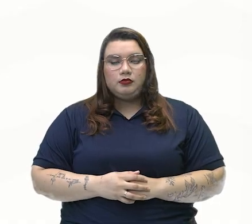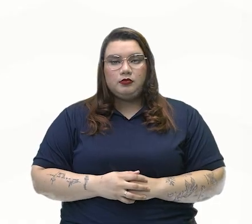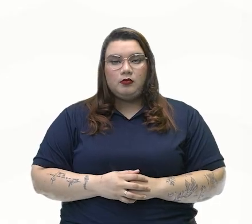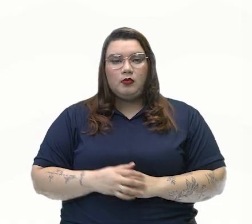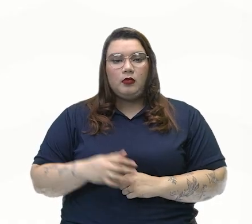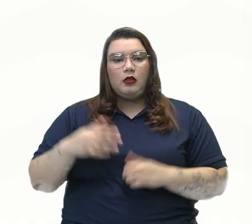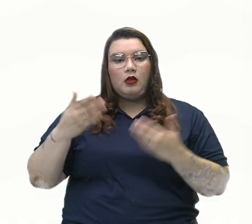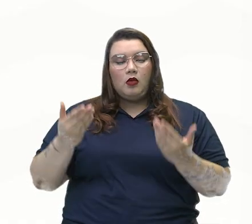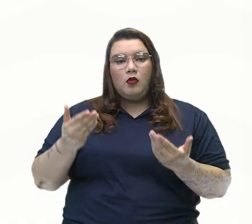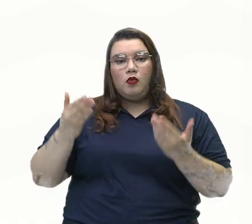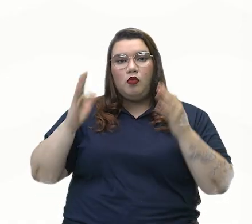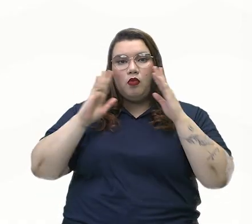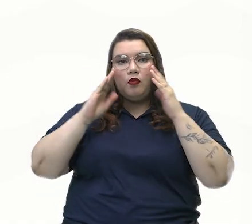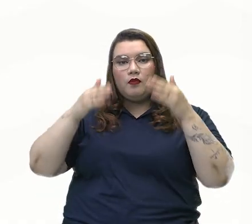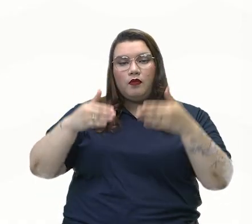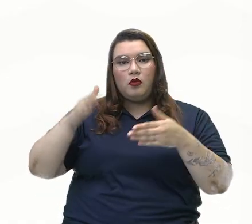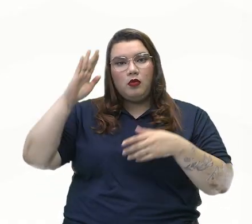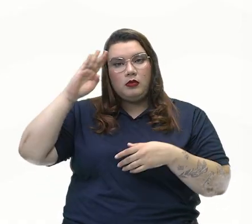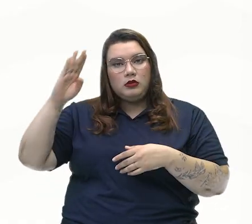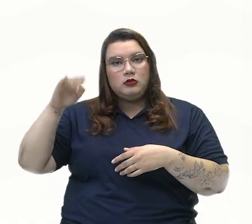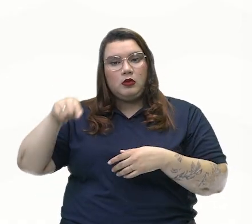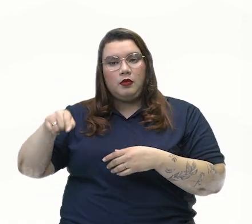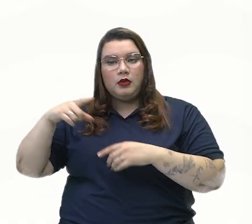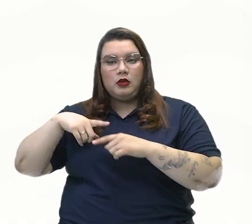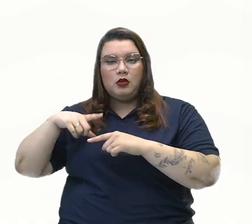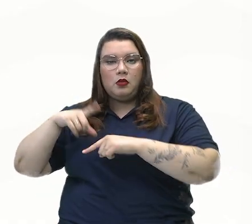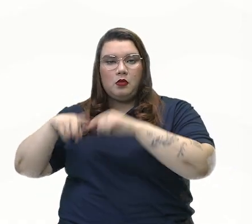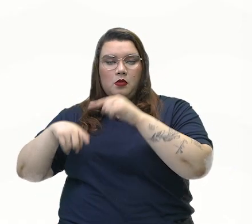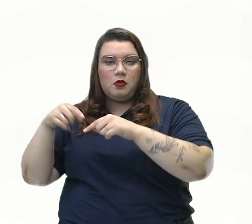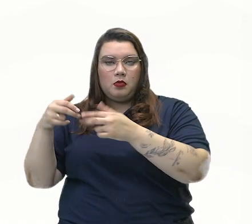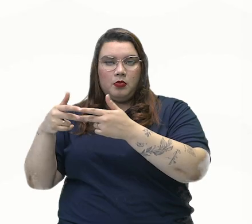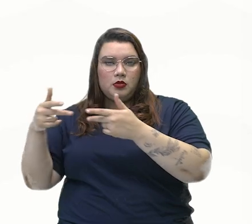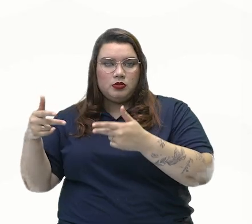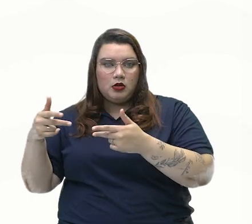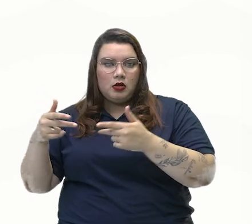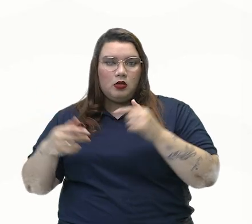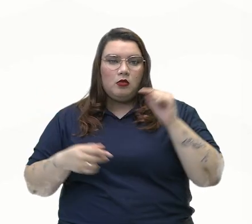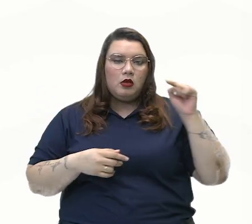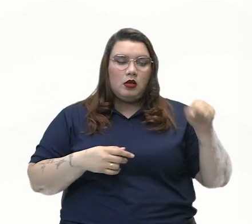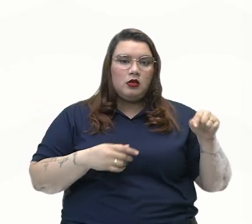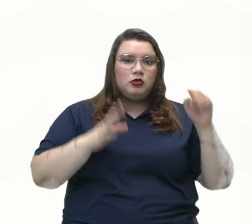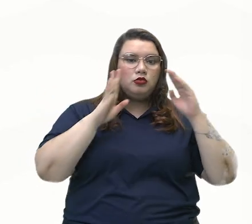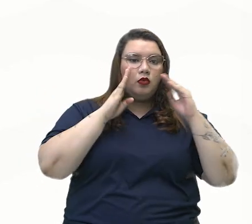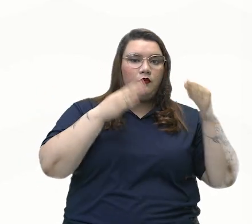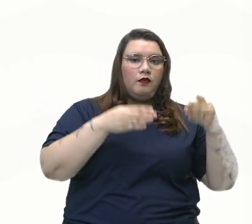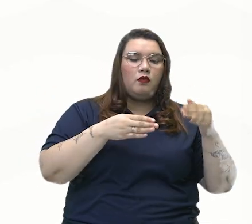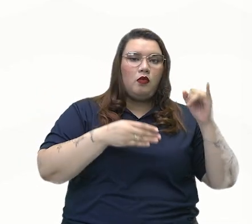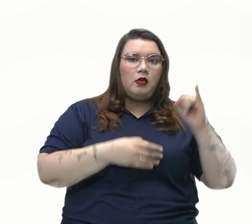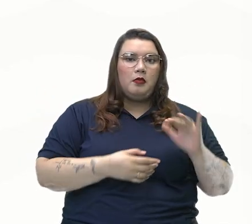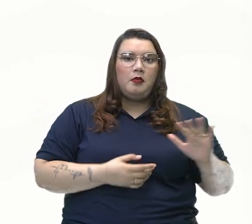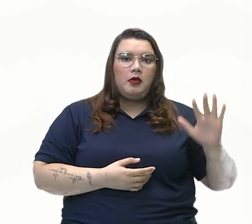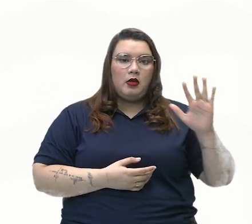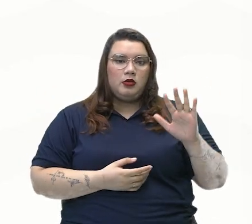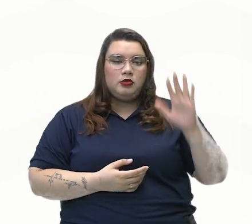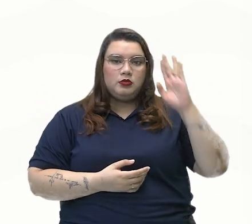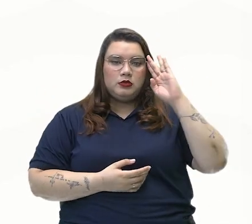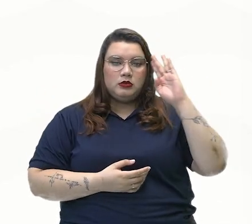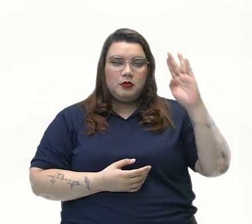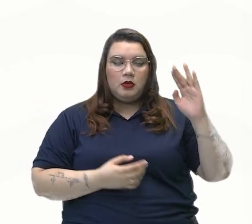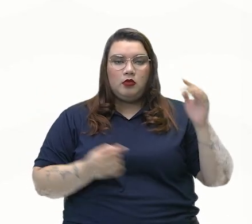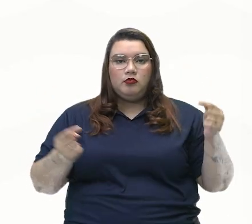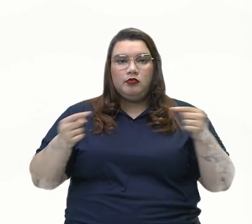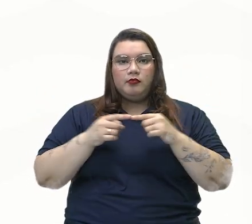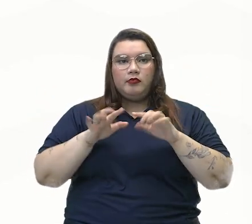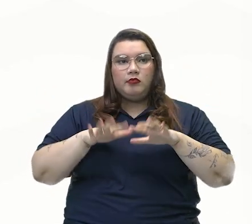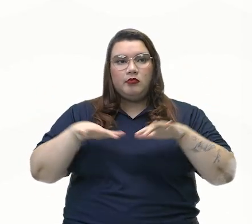aquele do lado onde está o objeto. Do outro lado onde está a imagem, eu tenho o foco antiprincipal. Tá certo? Mas correspondem